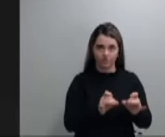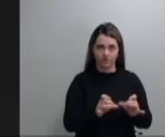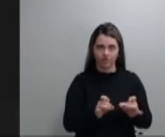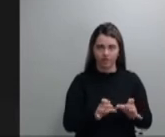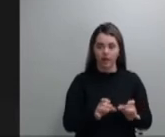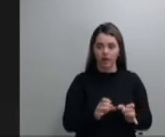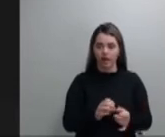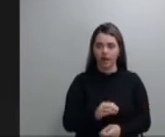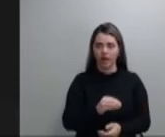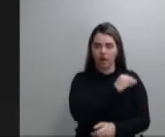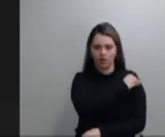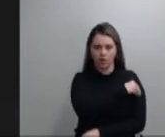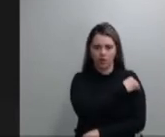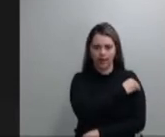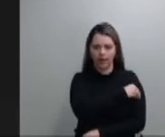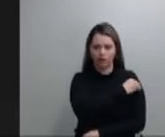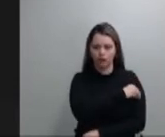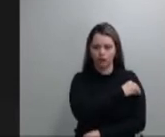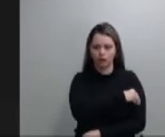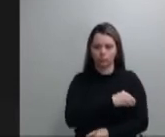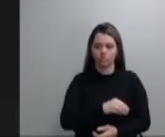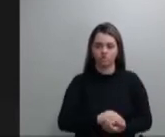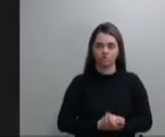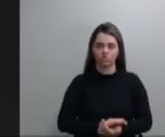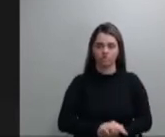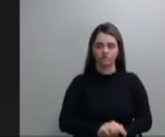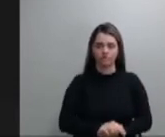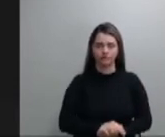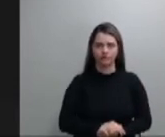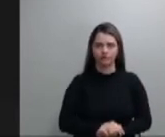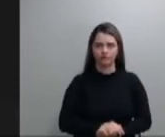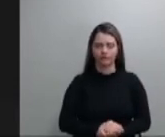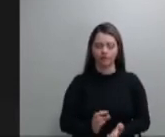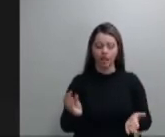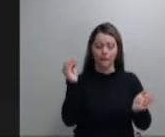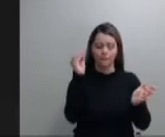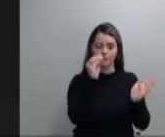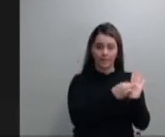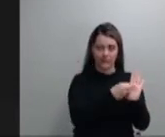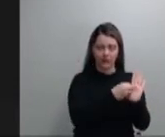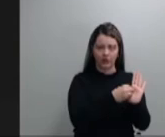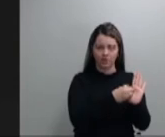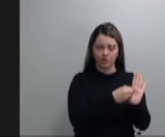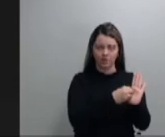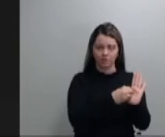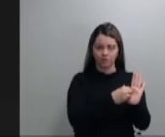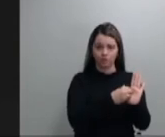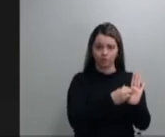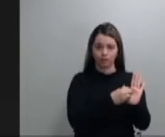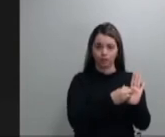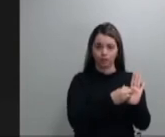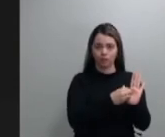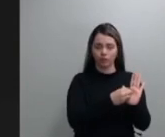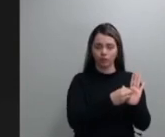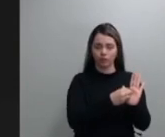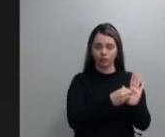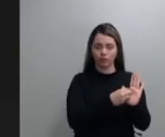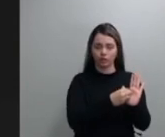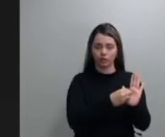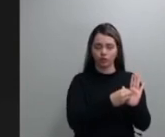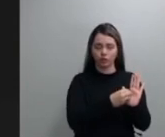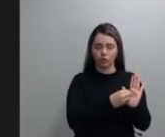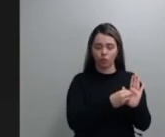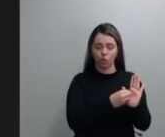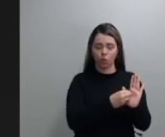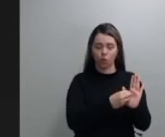decorrente essa redução da aplicação do subsídio conferido aos foroturos de álcool